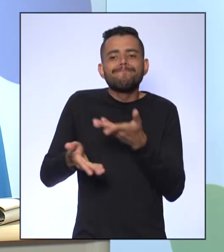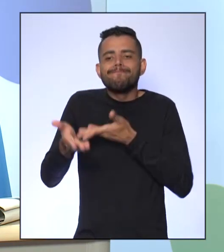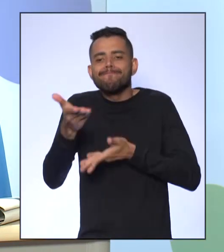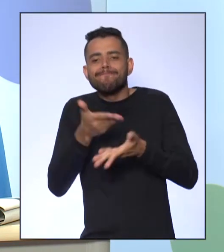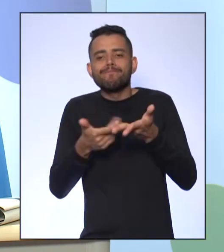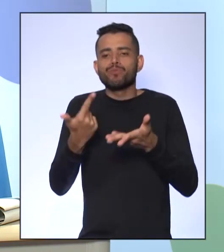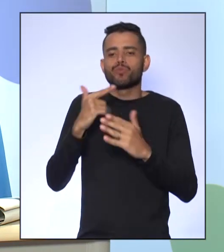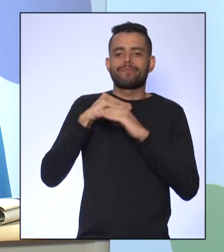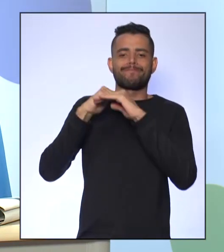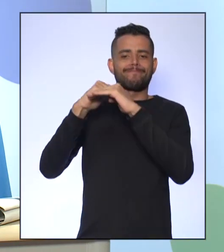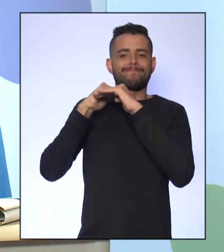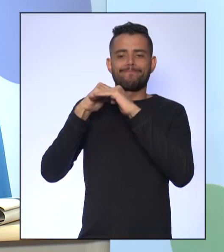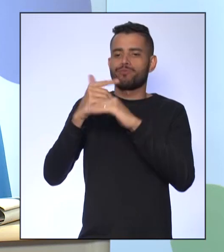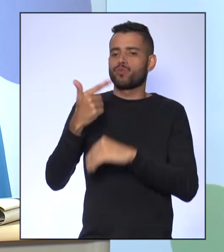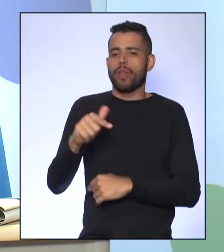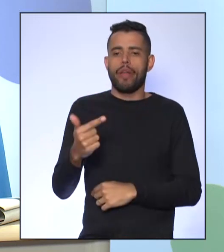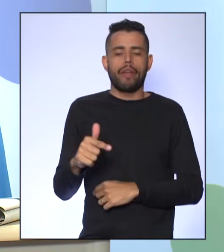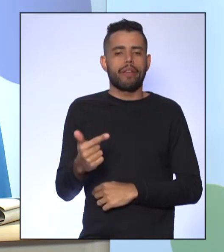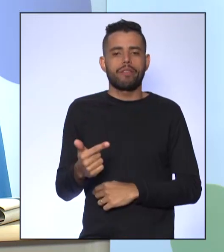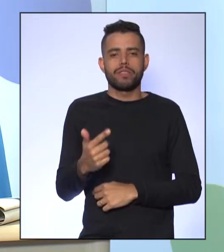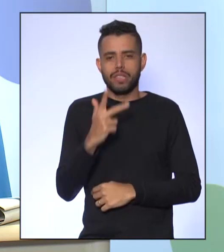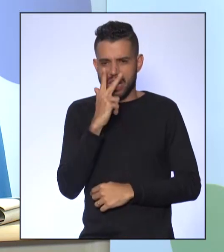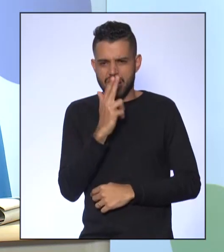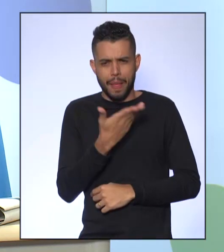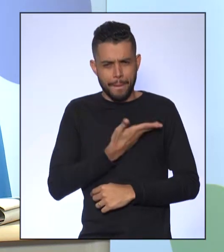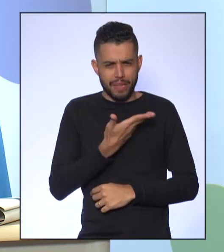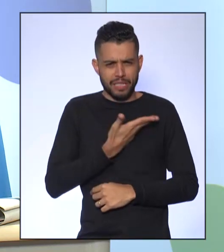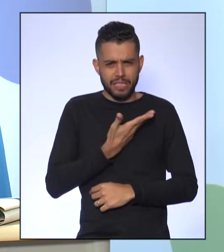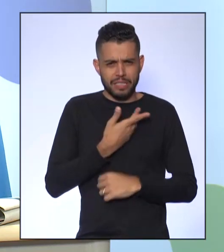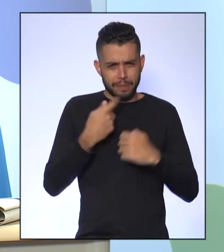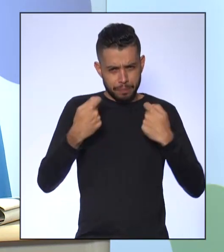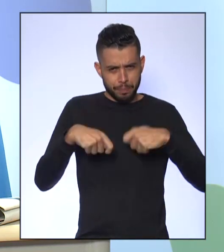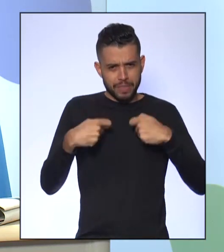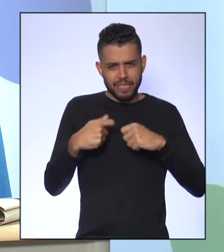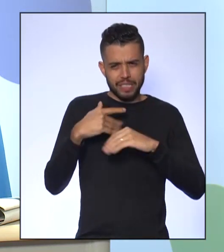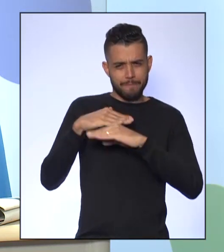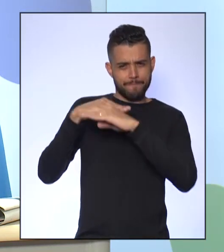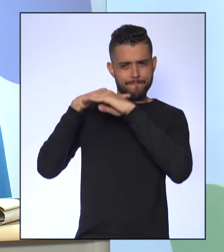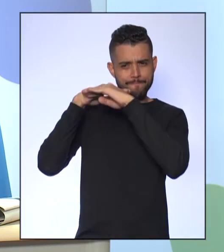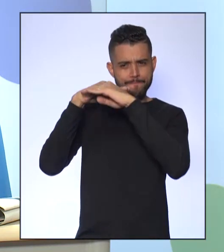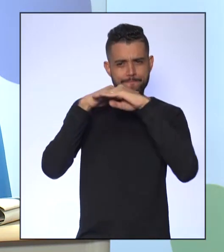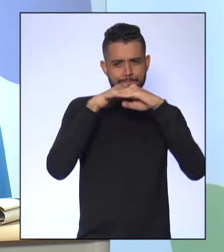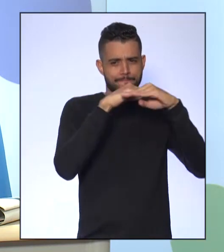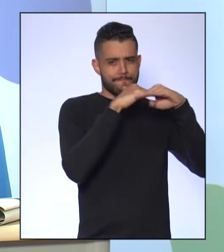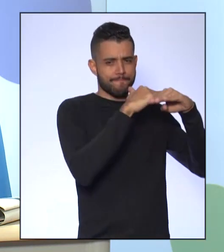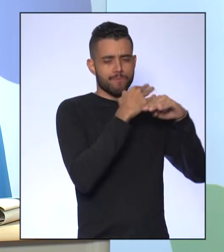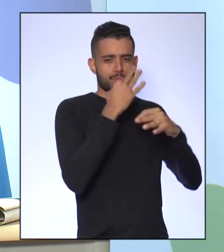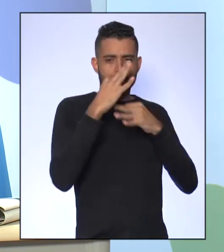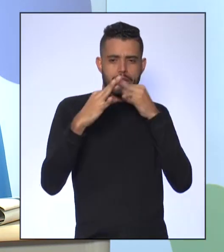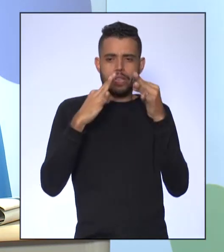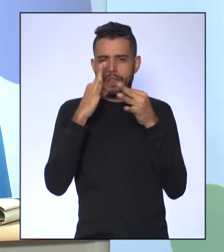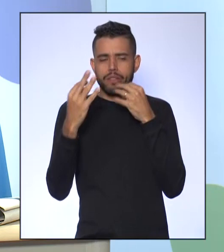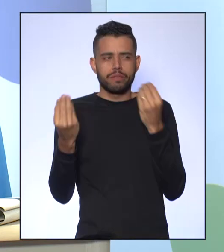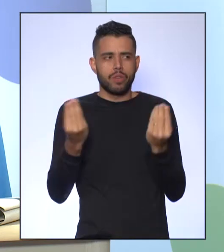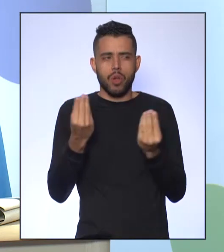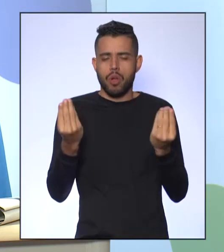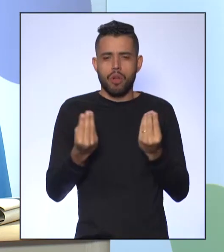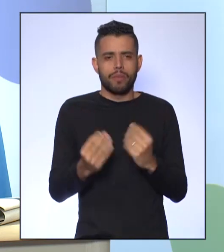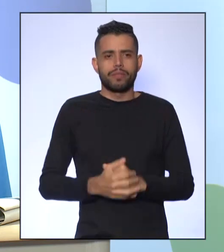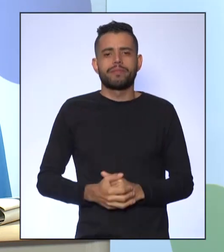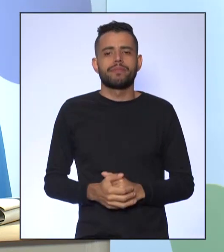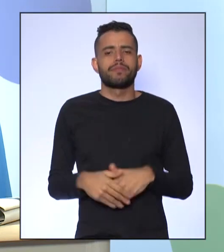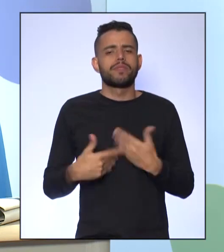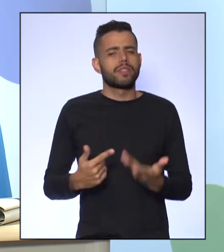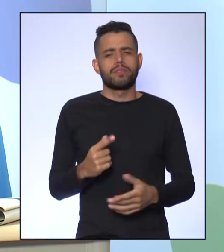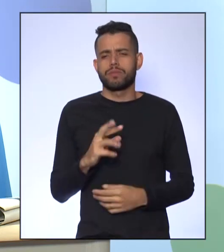de igual, né? Será que a amizade não exige uma certa igualdade de posições? Então, qual